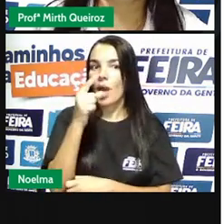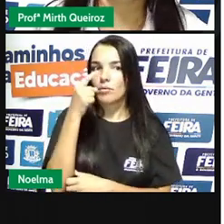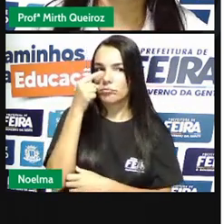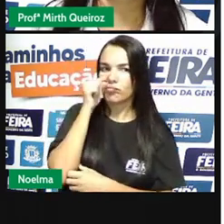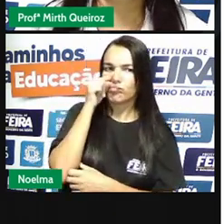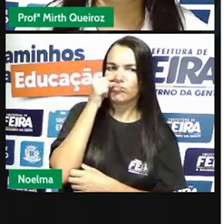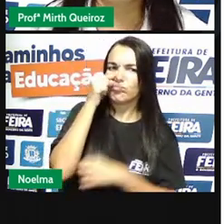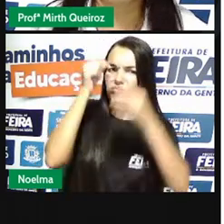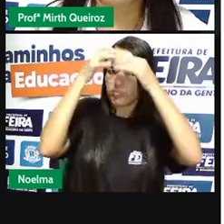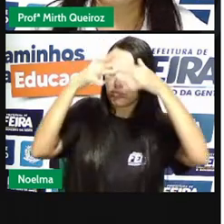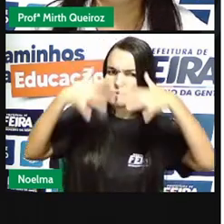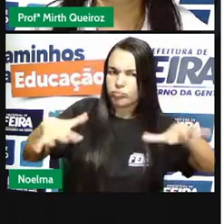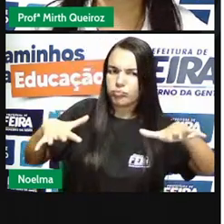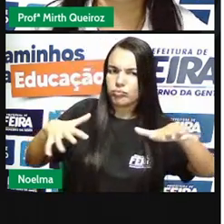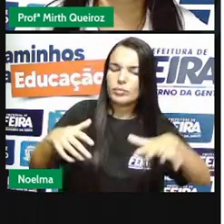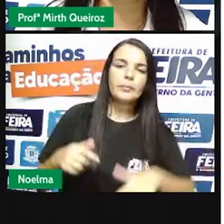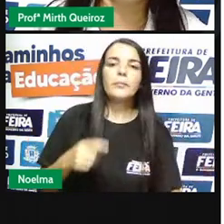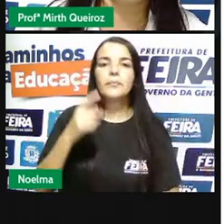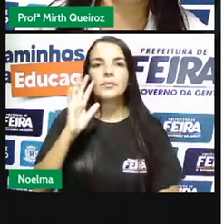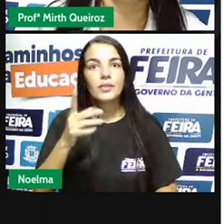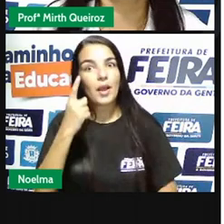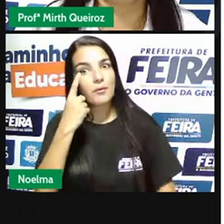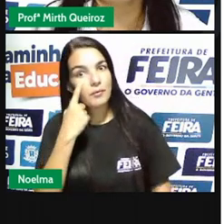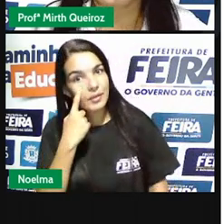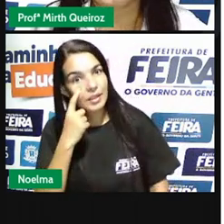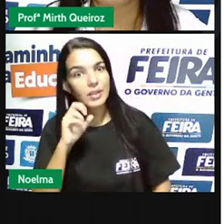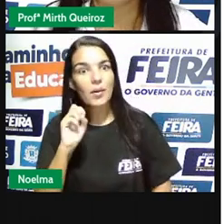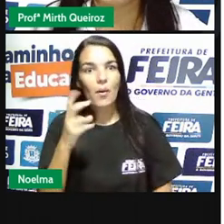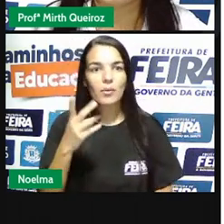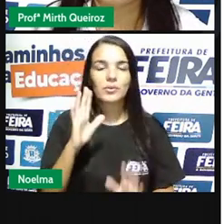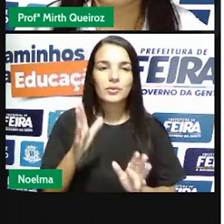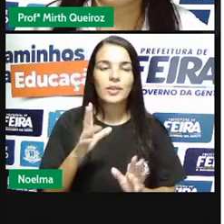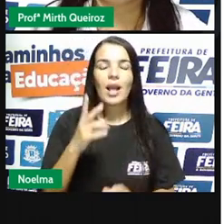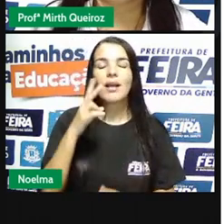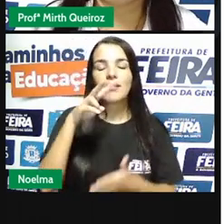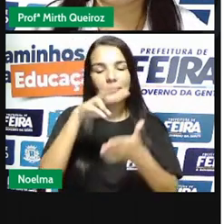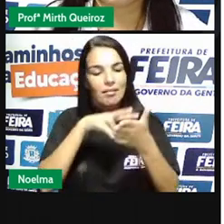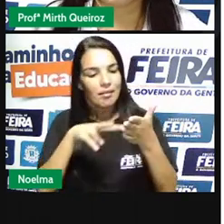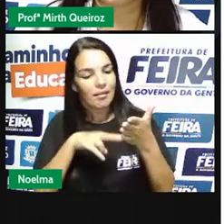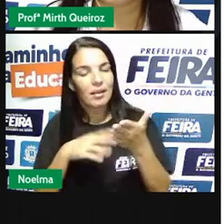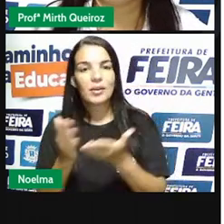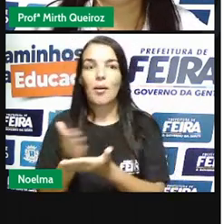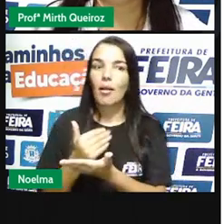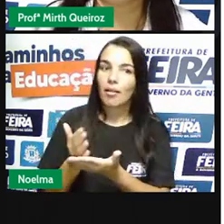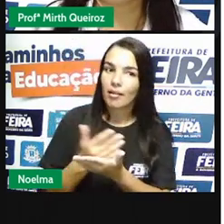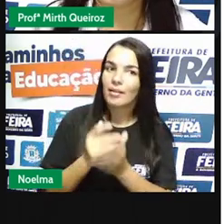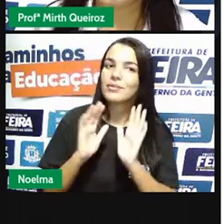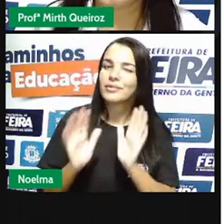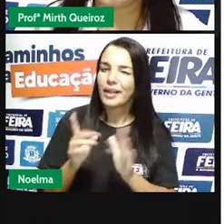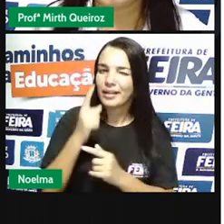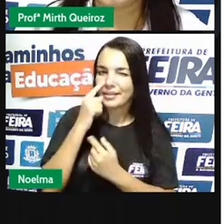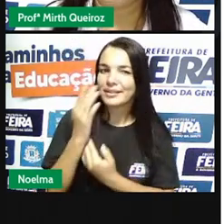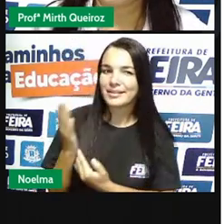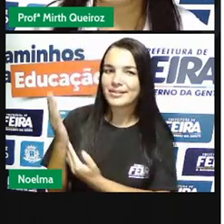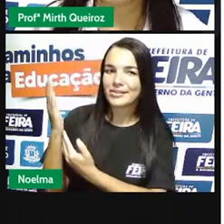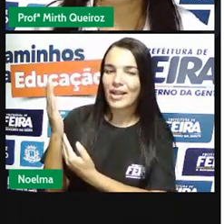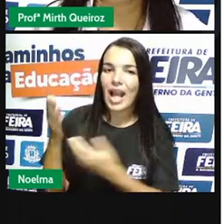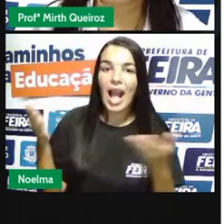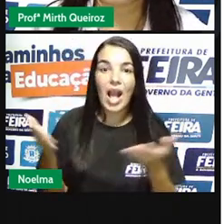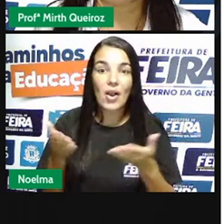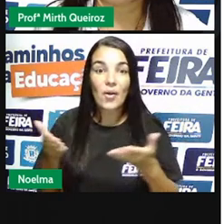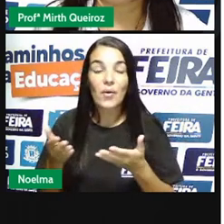eu acredito você já já viram usar o viram já ler um livro sobre João e Maria